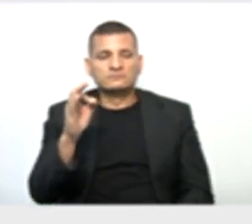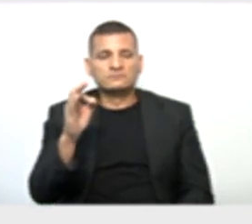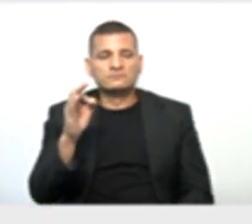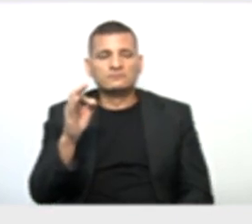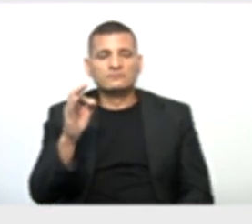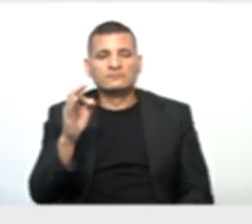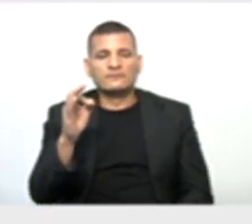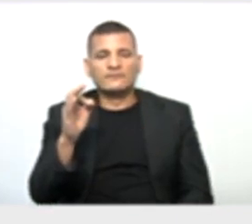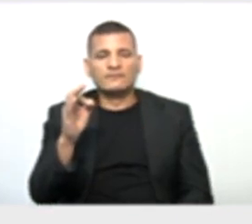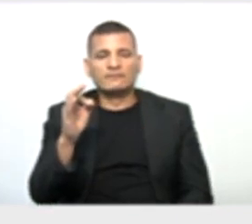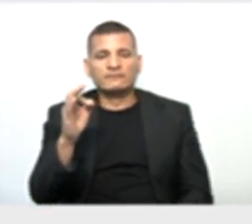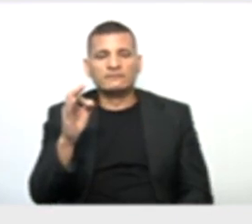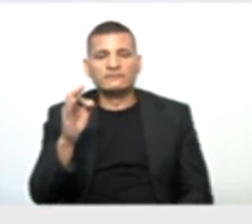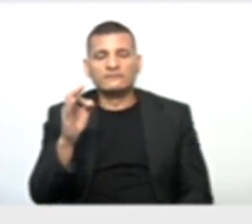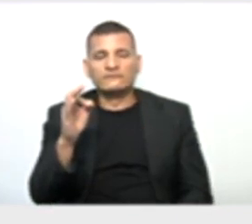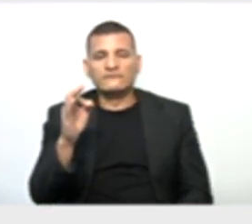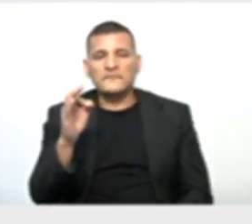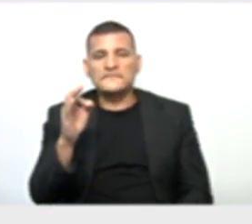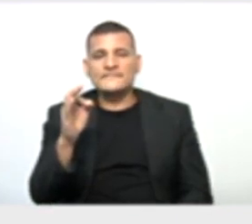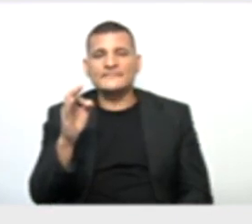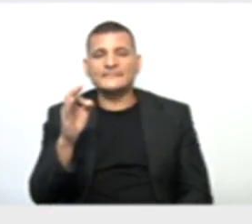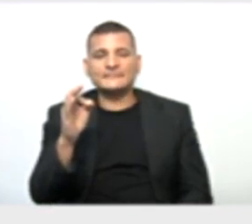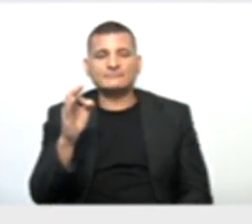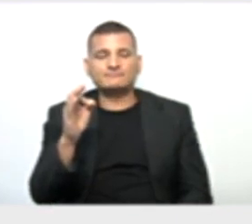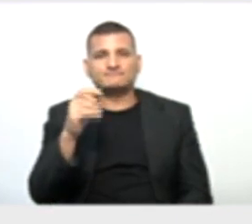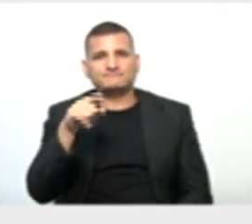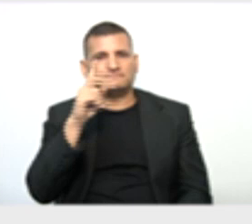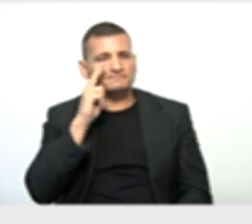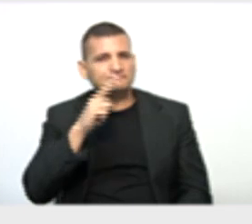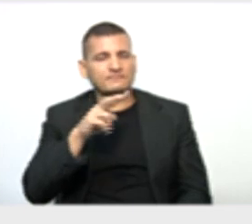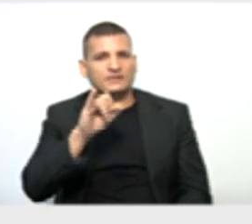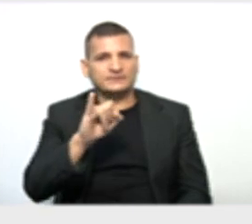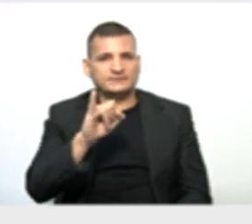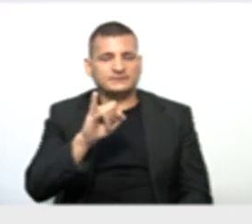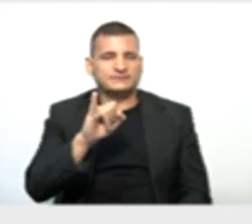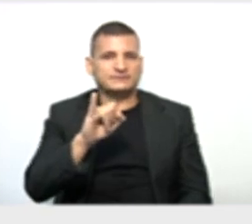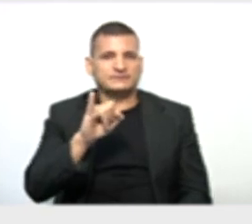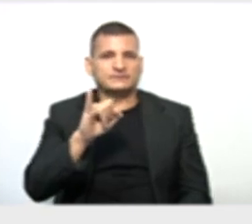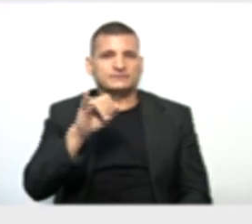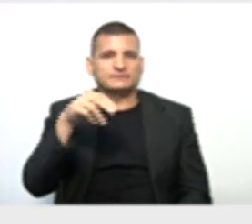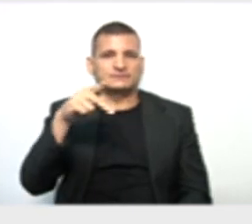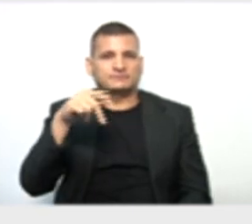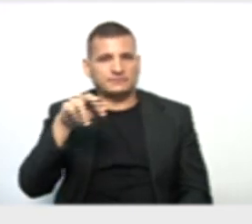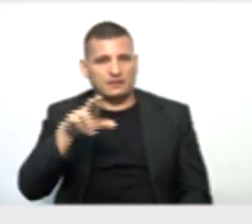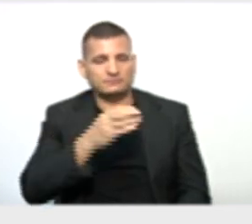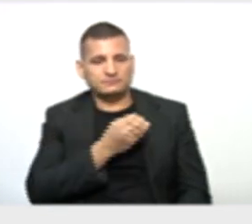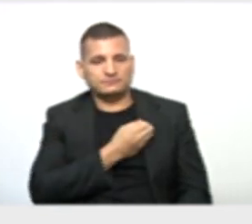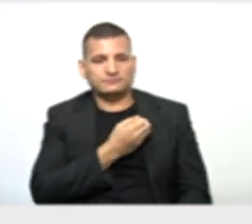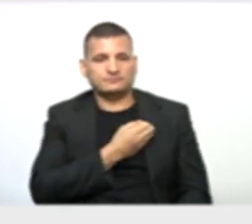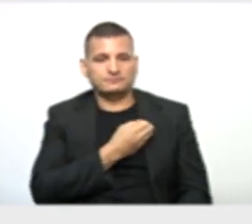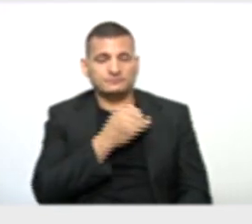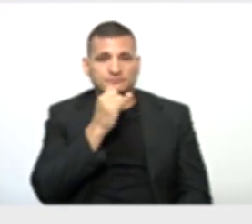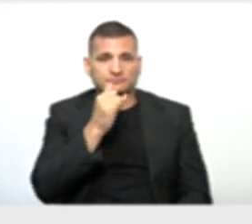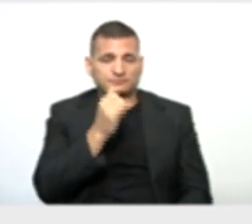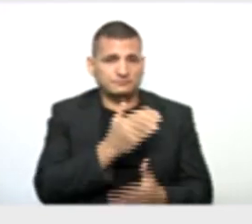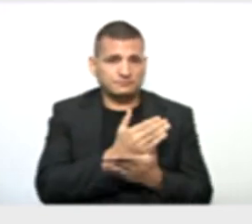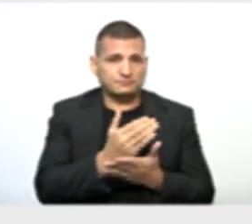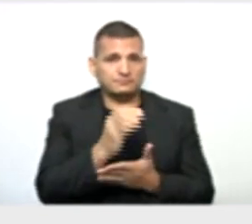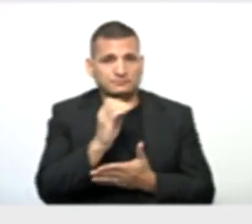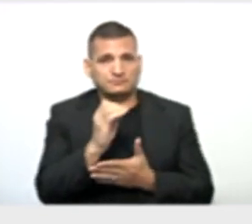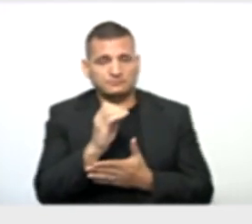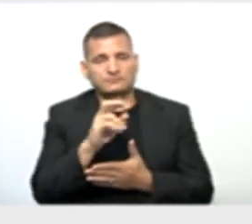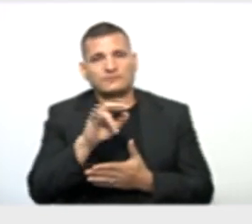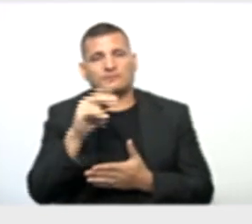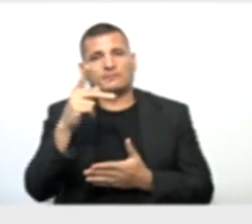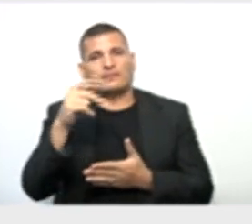posso, isso aqui ele imprimiu os números ímpares, vocês perceberam? Se eu iniciar em 0, o que ele vai fazer? Ele vai imprimir os